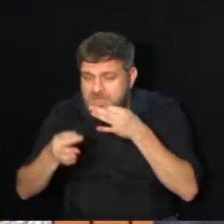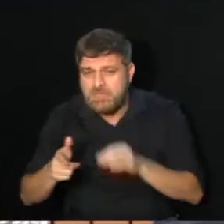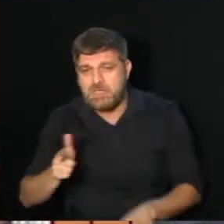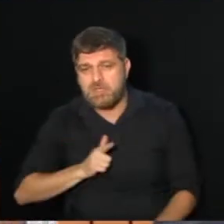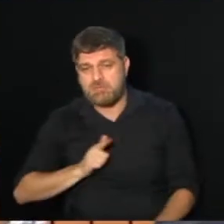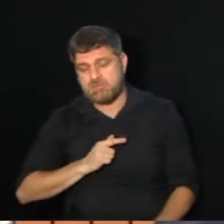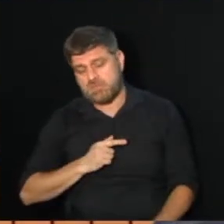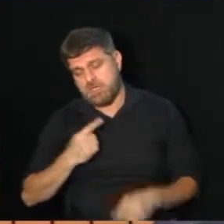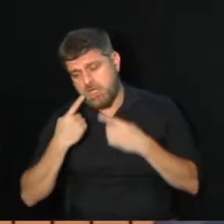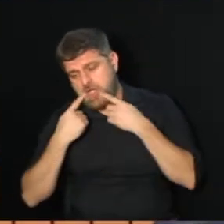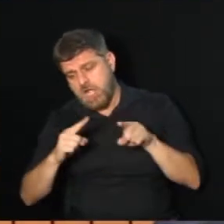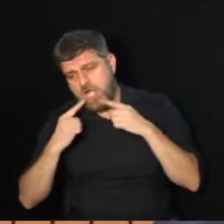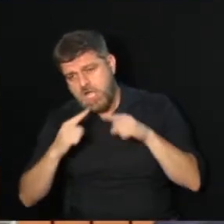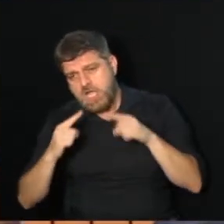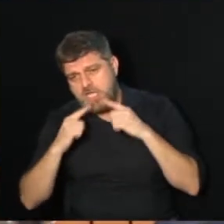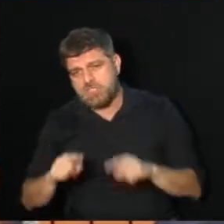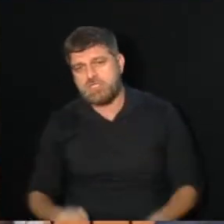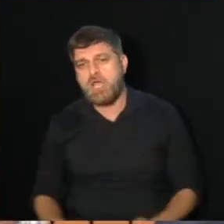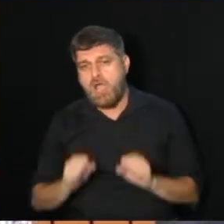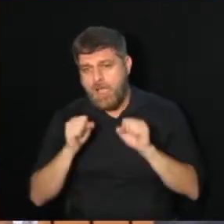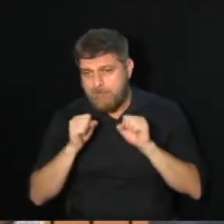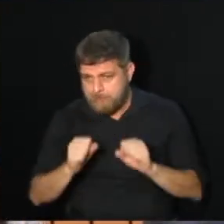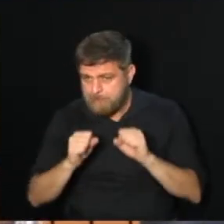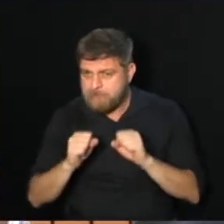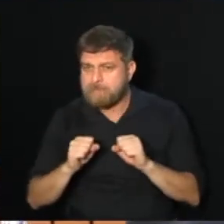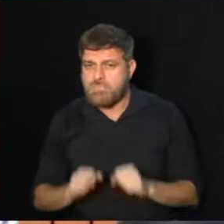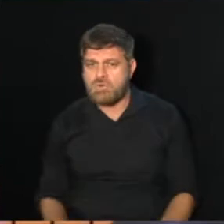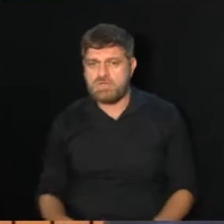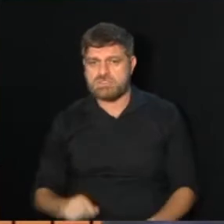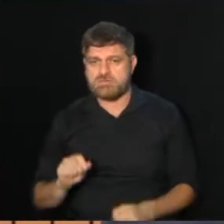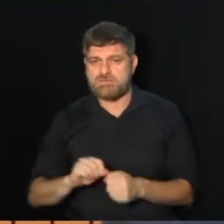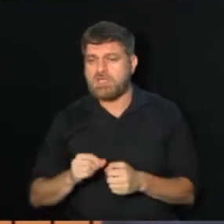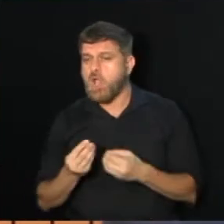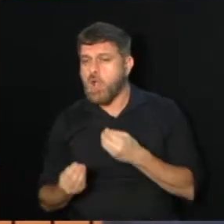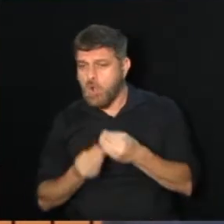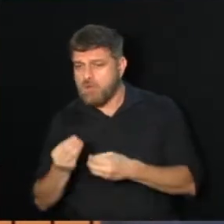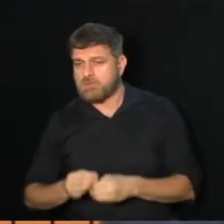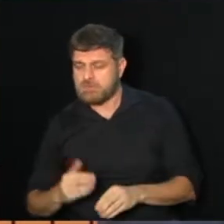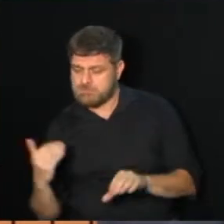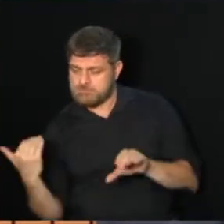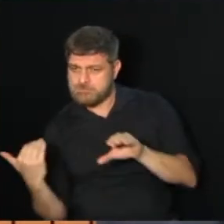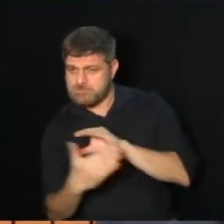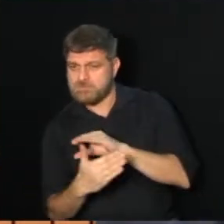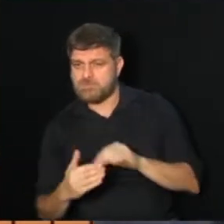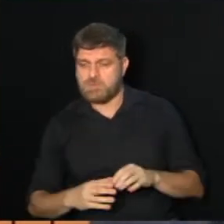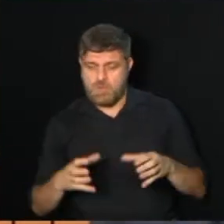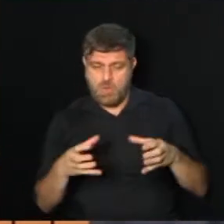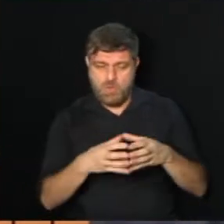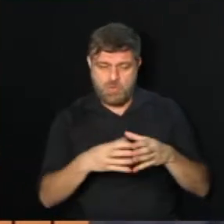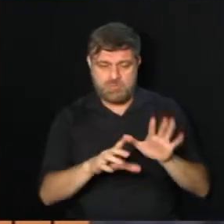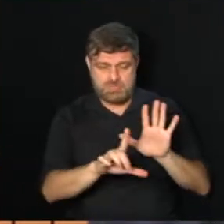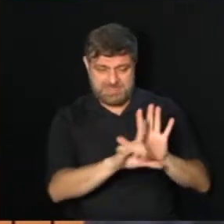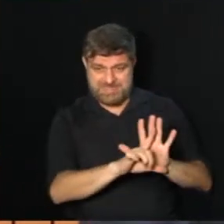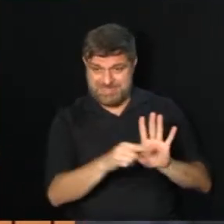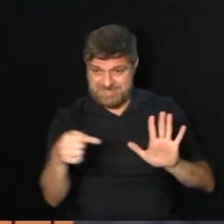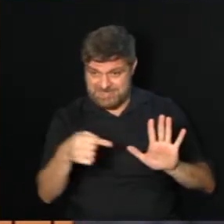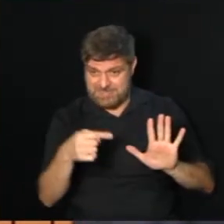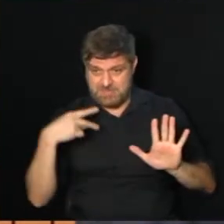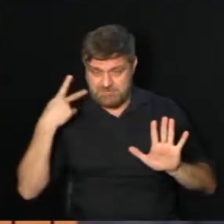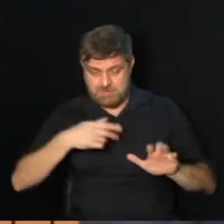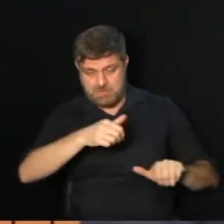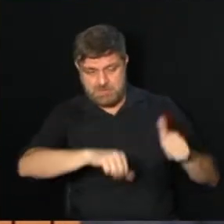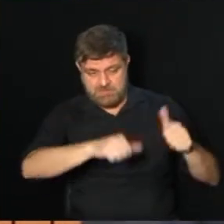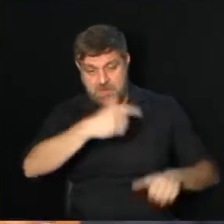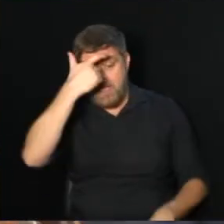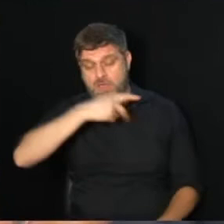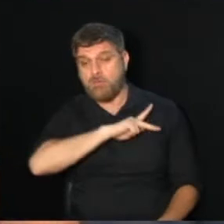alguma crítica, pode materializar e encaminhar, ou para a Comissão de Constituição e Legalidade, comissão essa